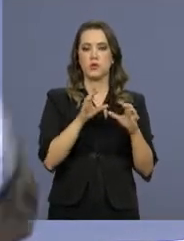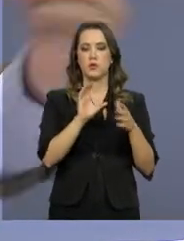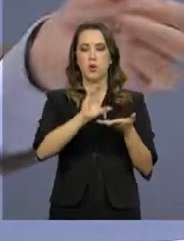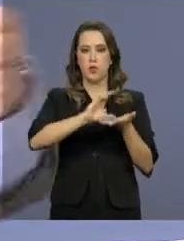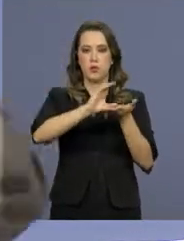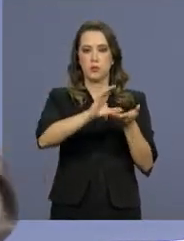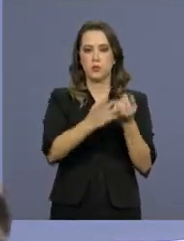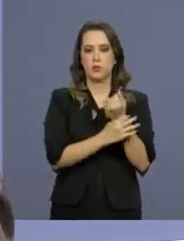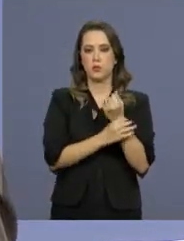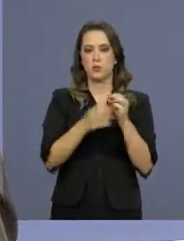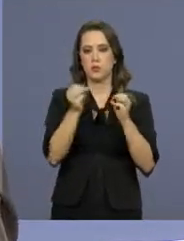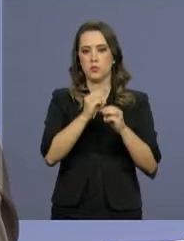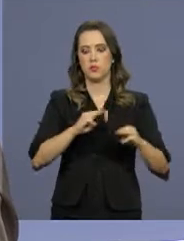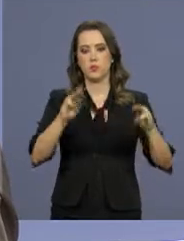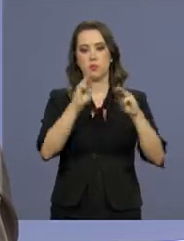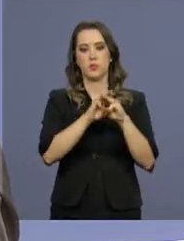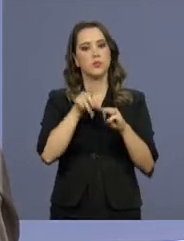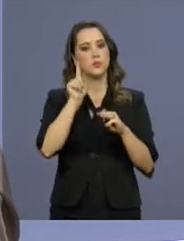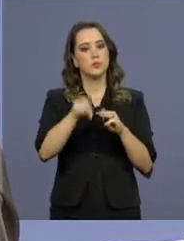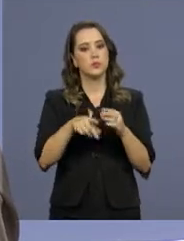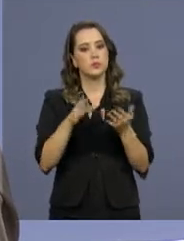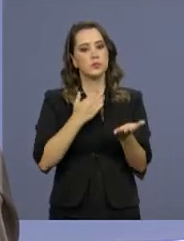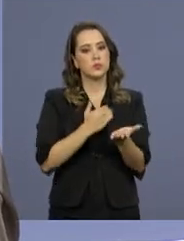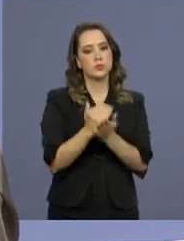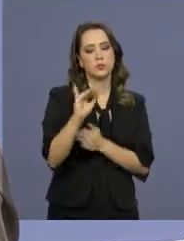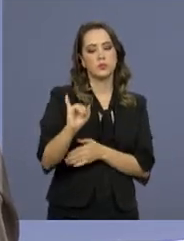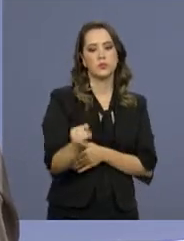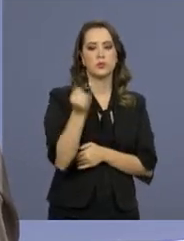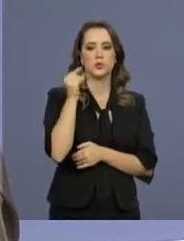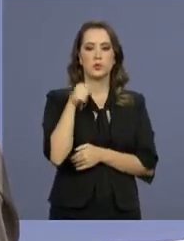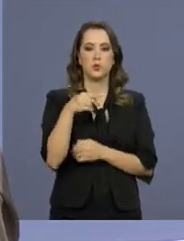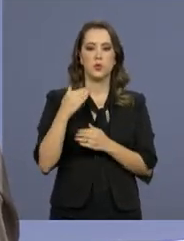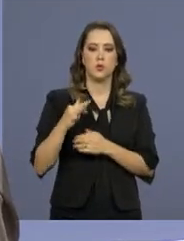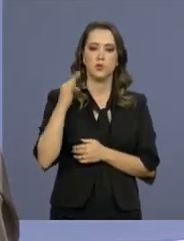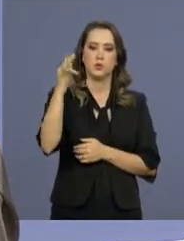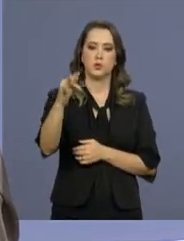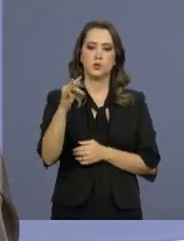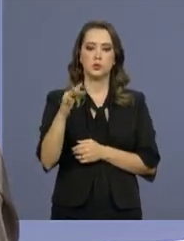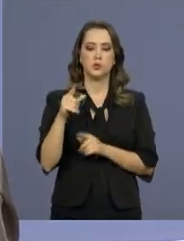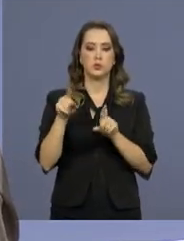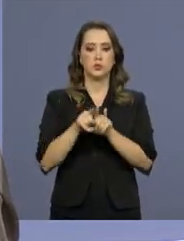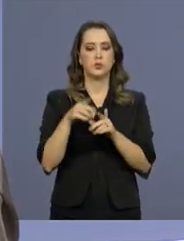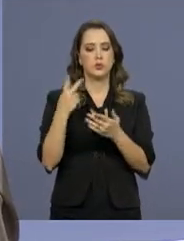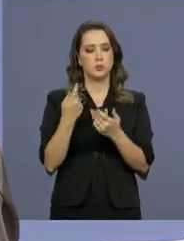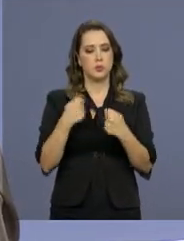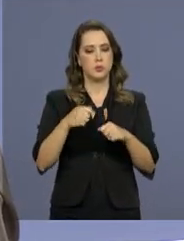unidas isso vai constituir uma oportunidade para discutir os próximos passos a serem dados por esse grupo